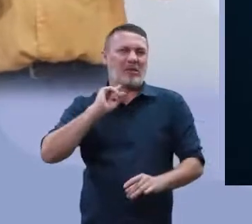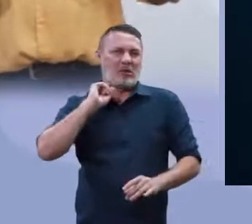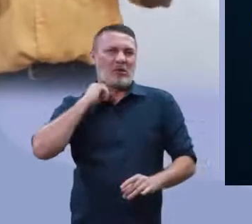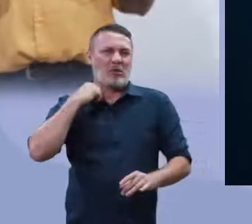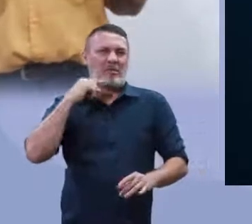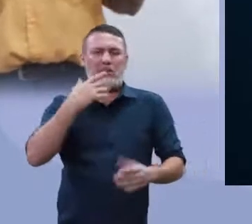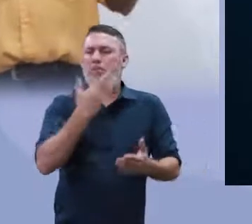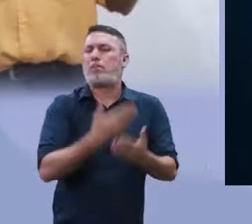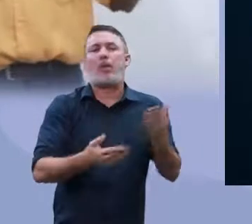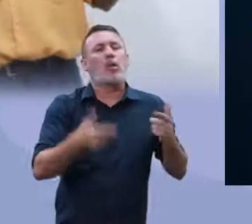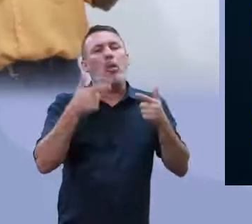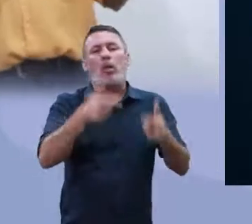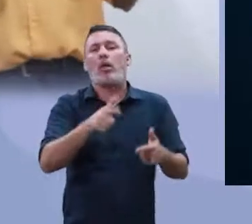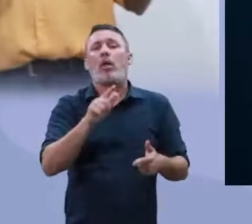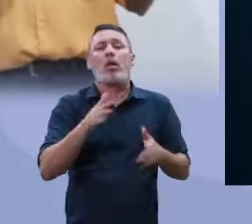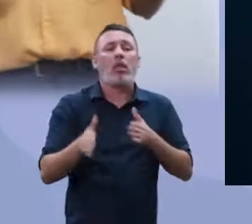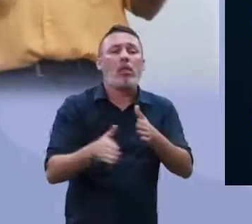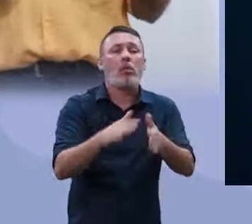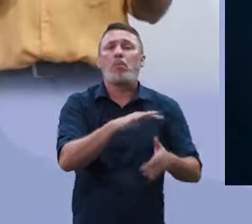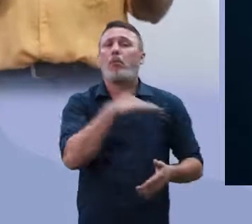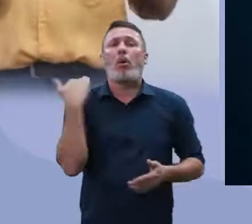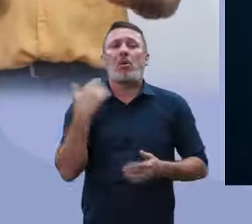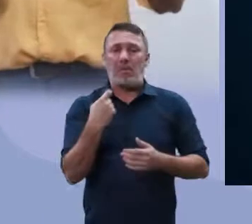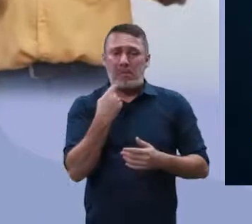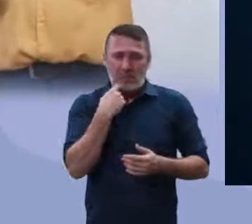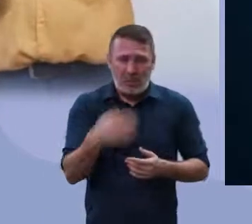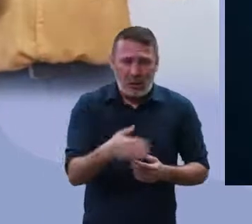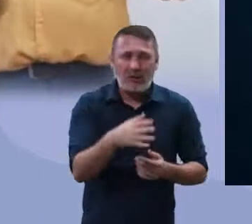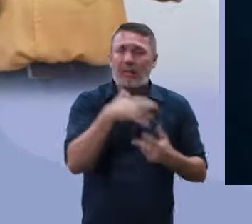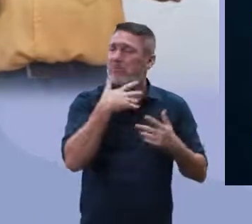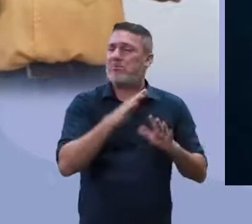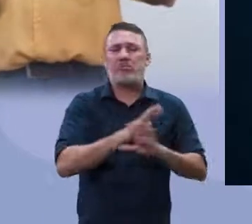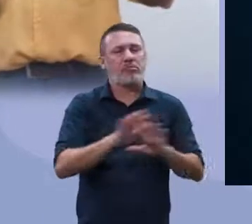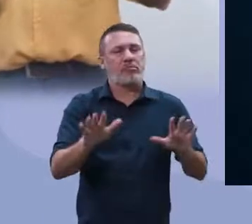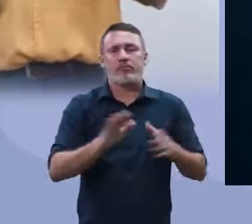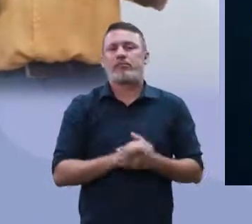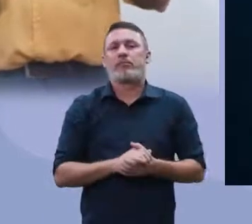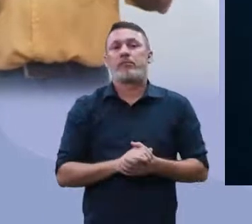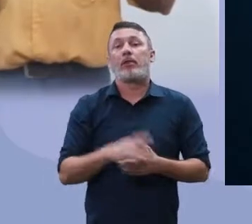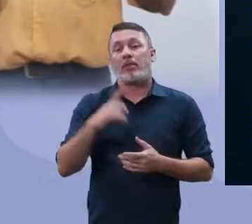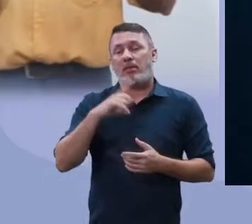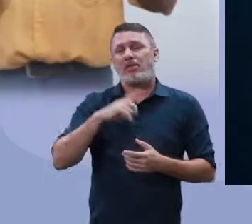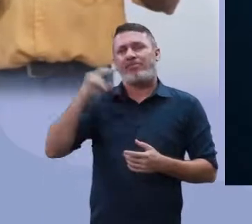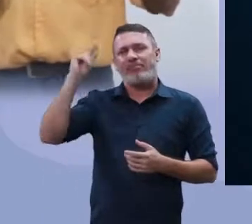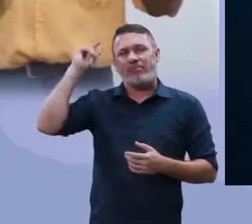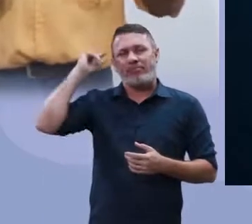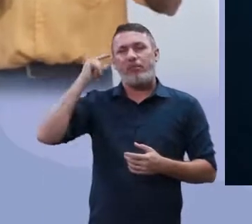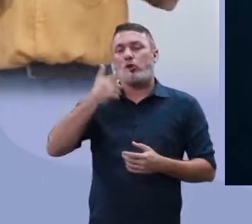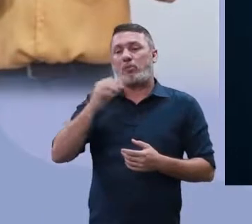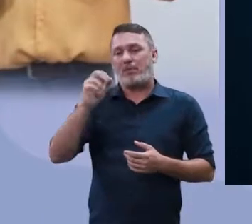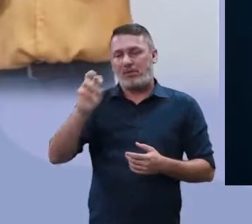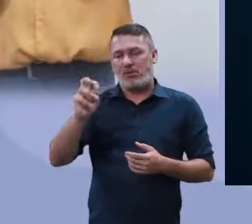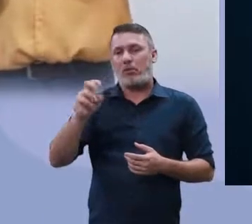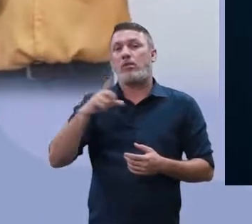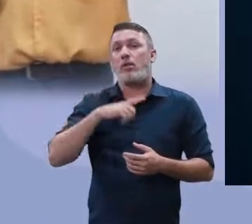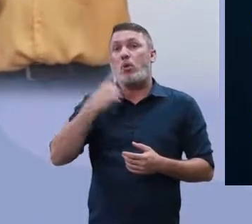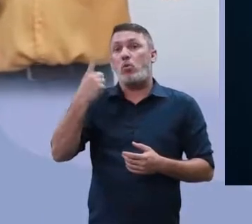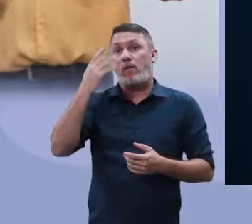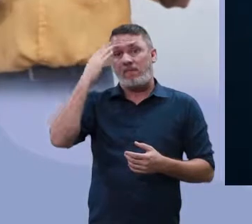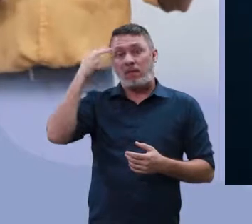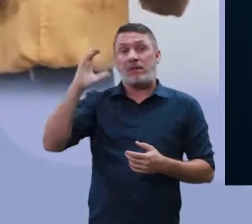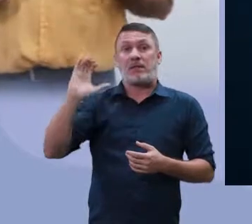na época, né, e também falecido em 2015, um grande cientista capixaba, o André Rusk, filho do,